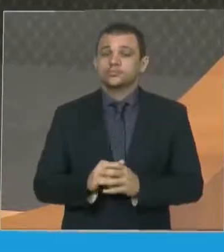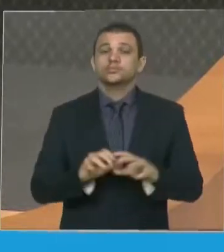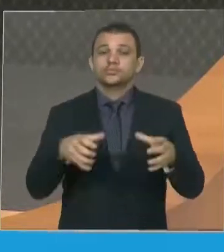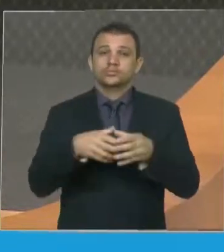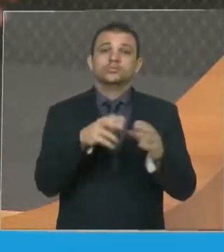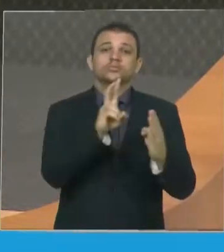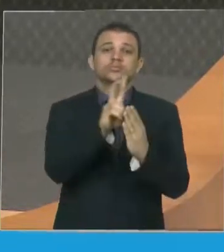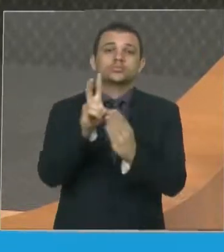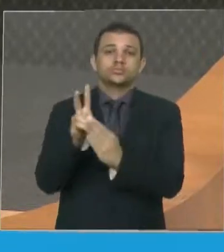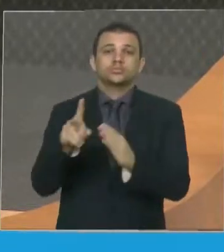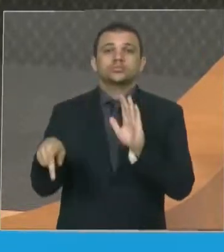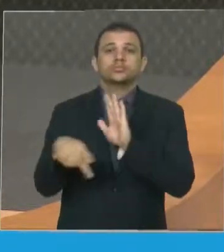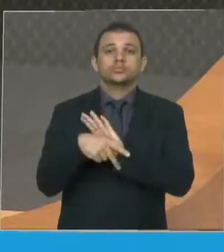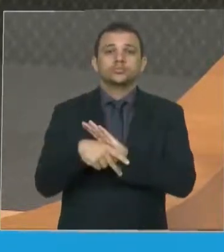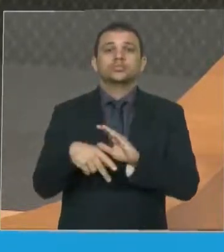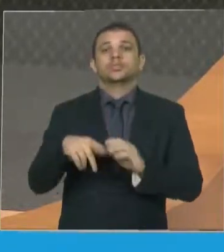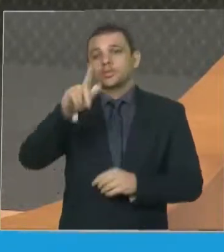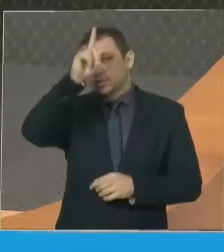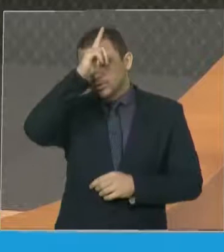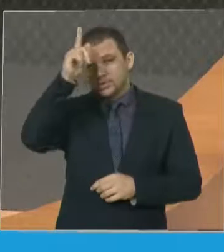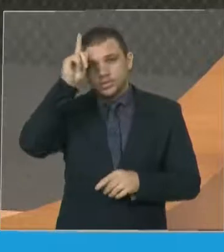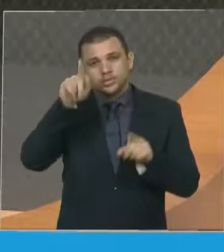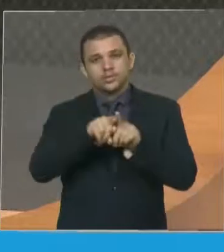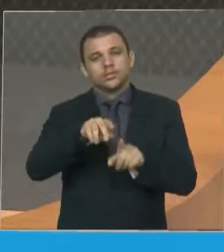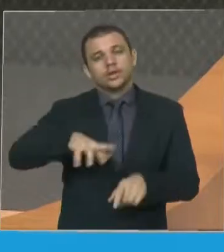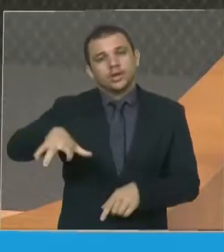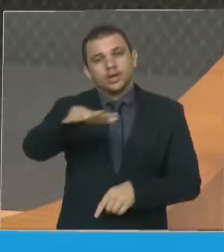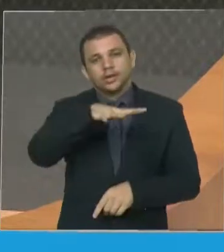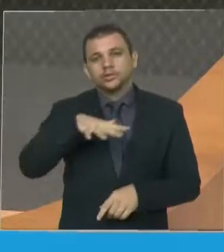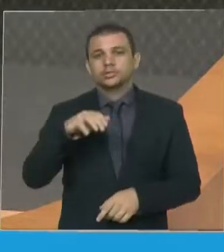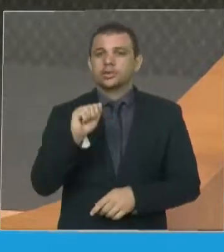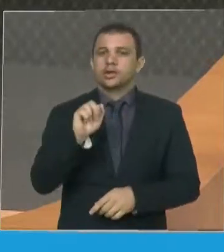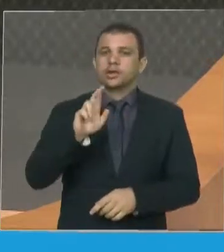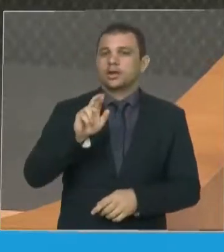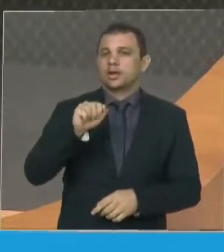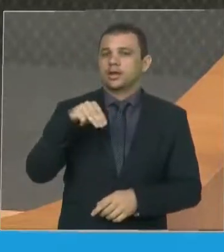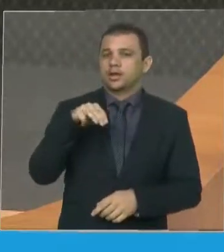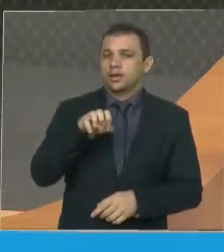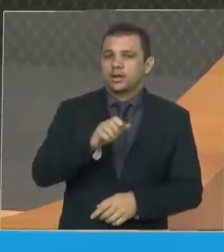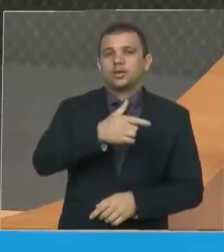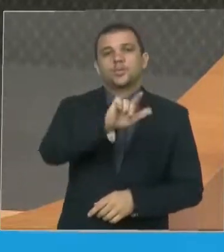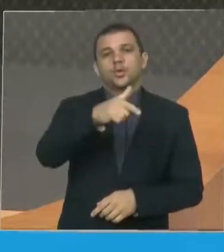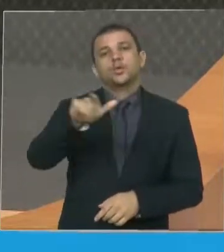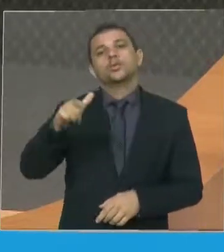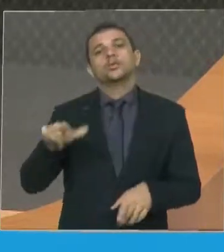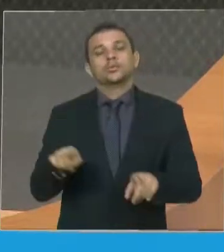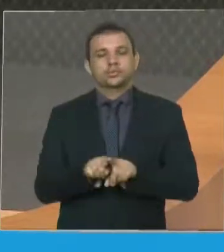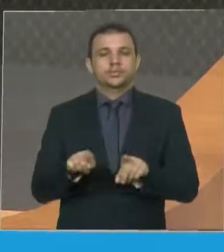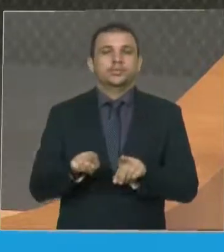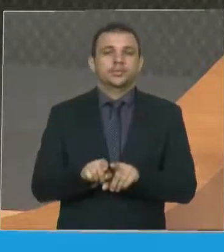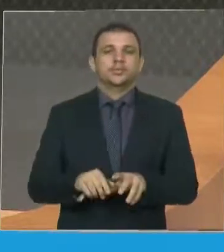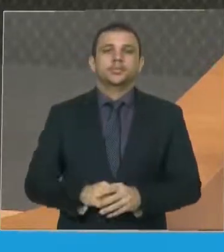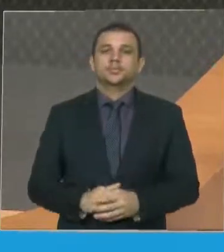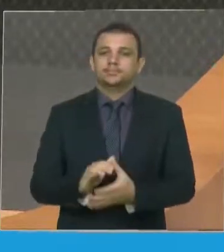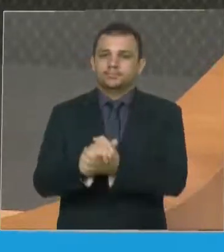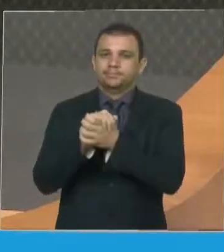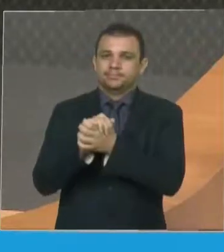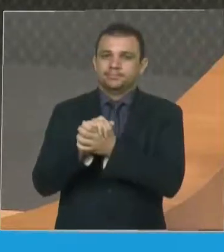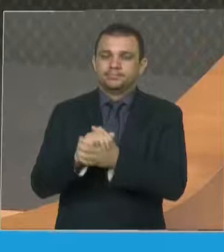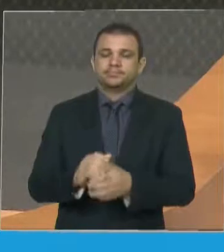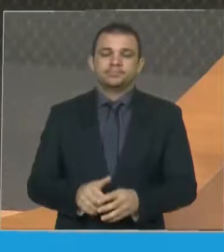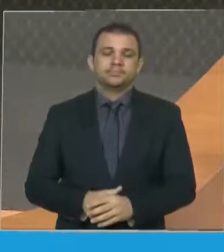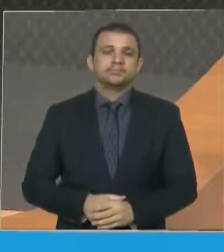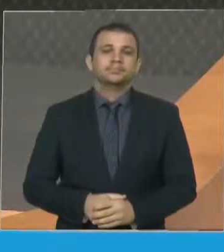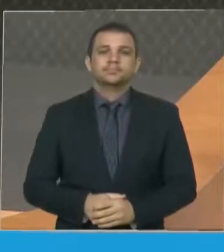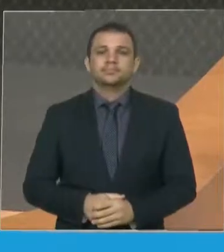fronteiras, Arame, etc. Portanto, minha saudação, meu prefeito. O senhor João Martins,